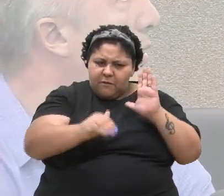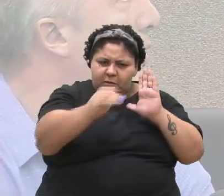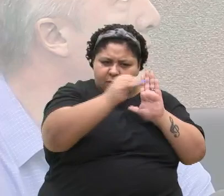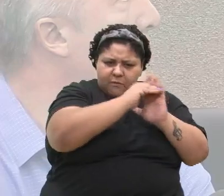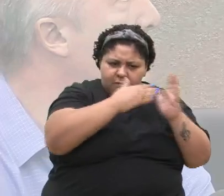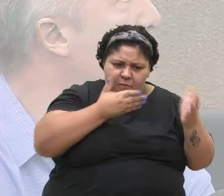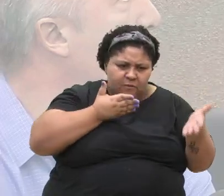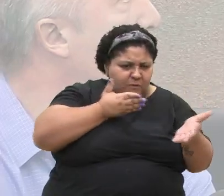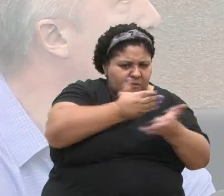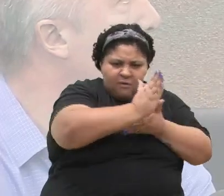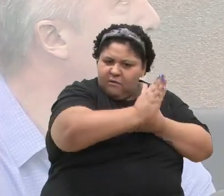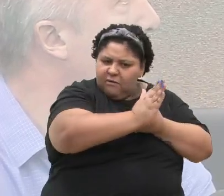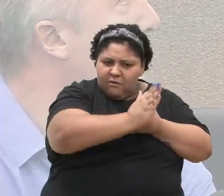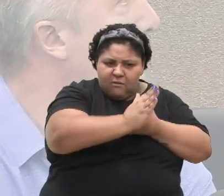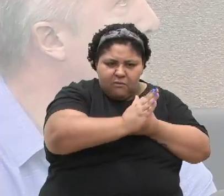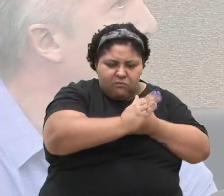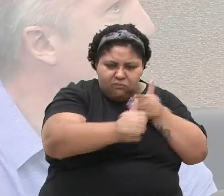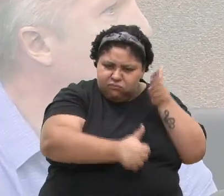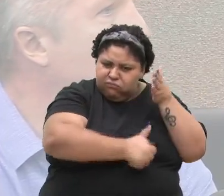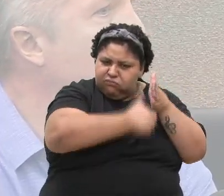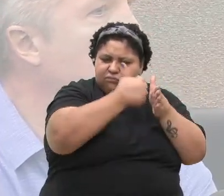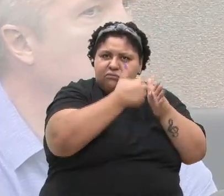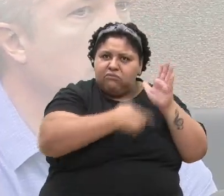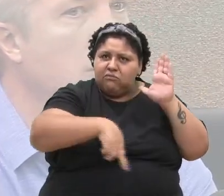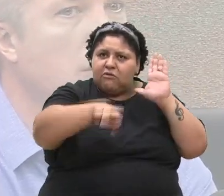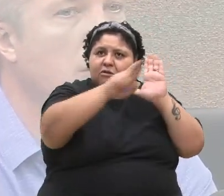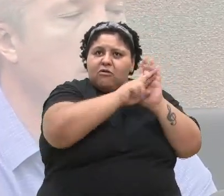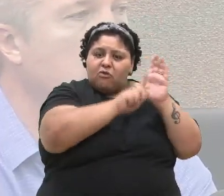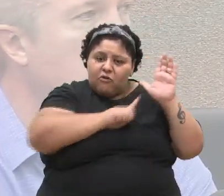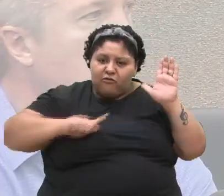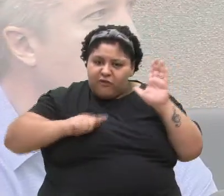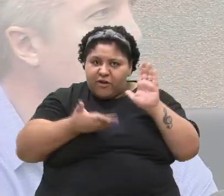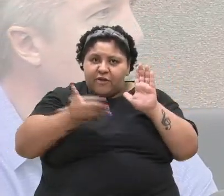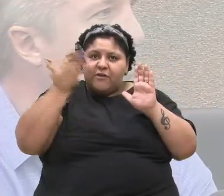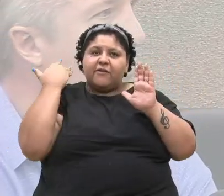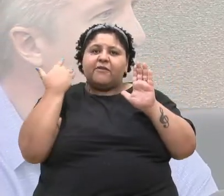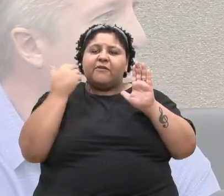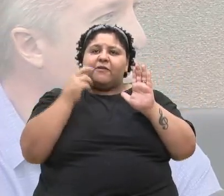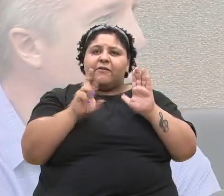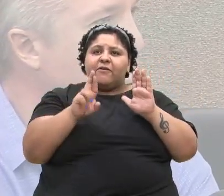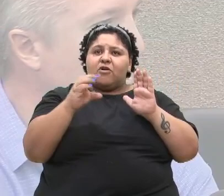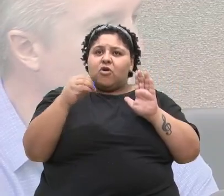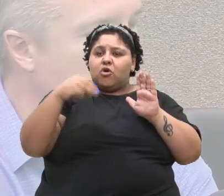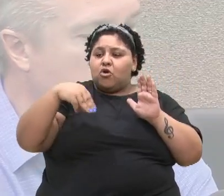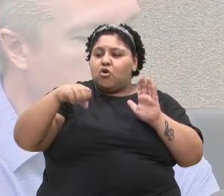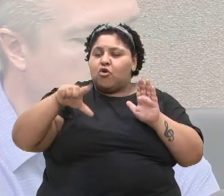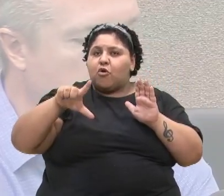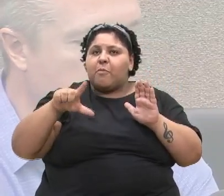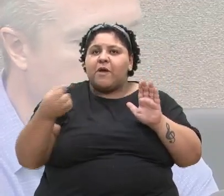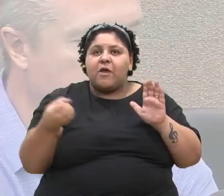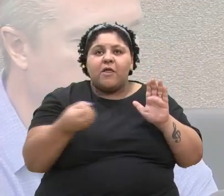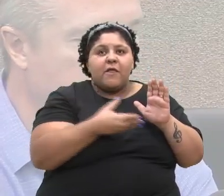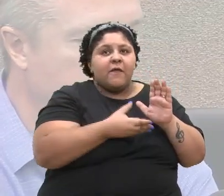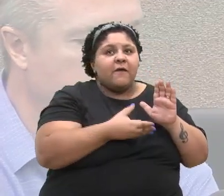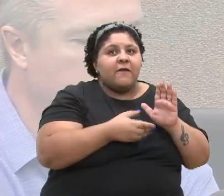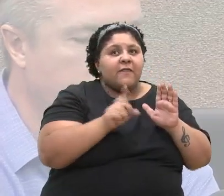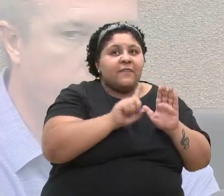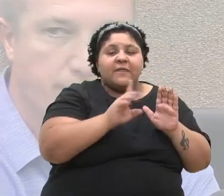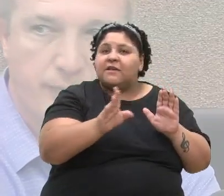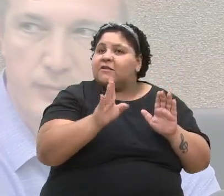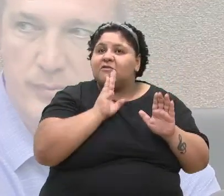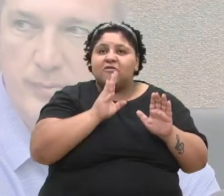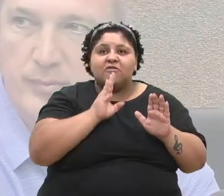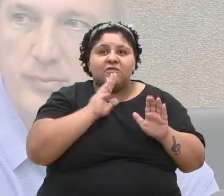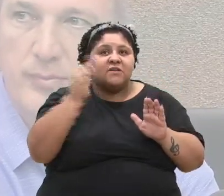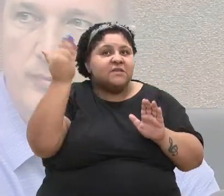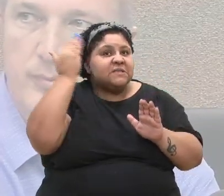aprovação absurdo, tentando recuperar o governo anterior? Romeu Zema, do Novo. Desconhecido, ninguém sabia